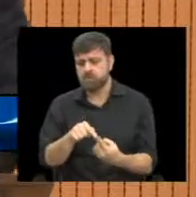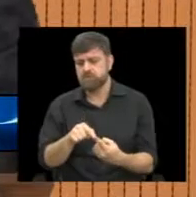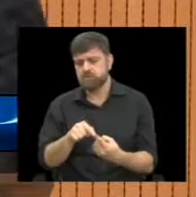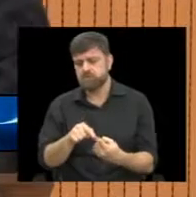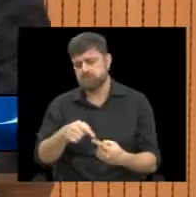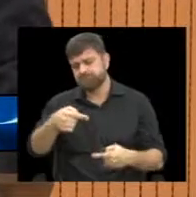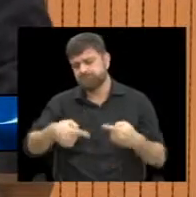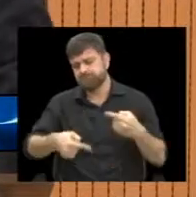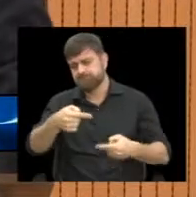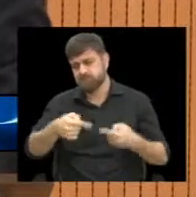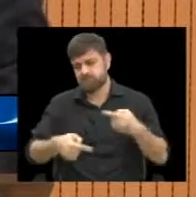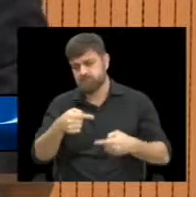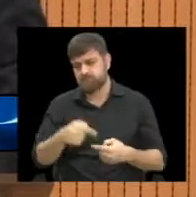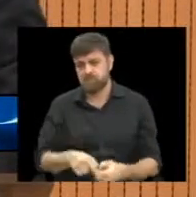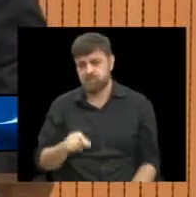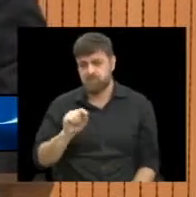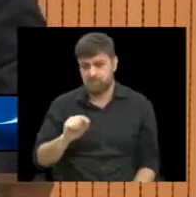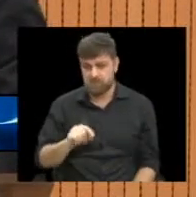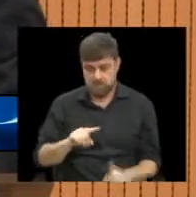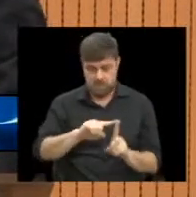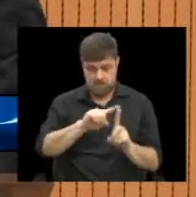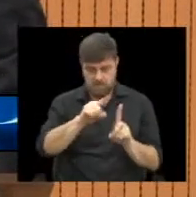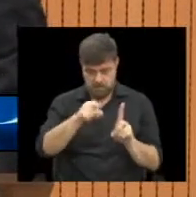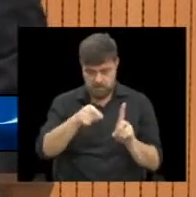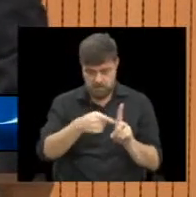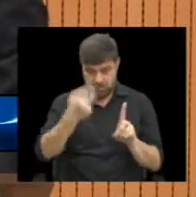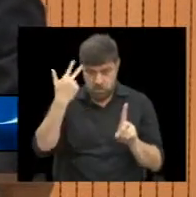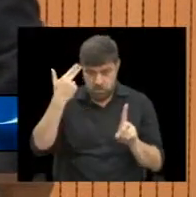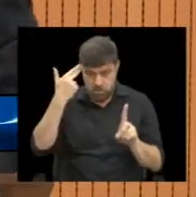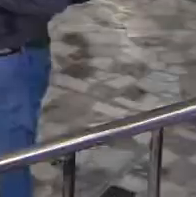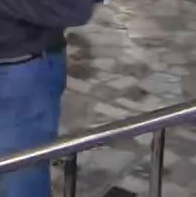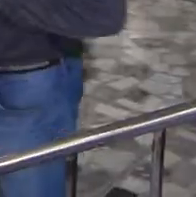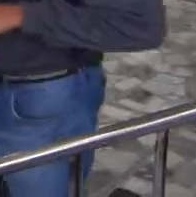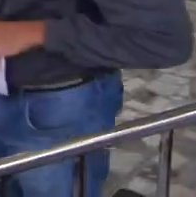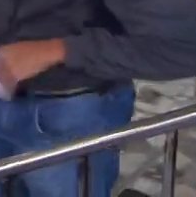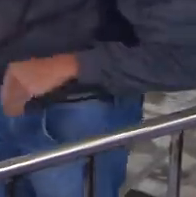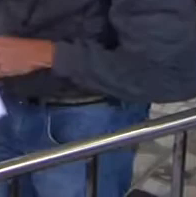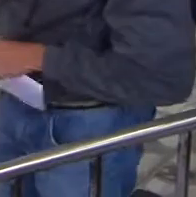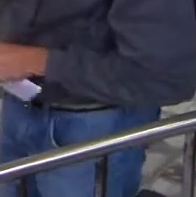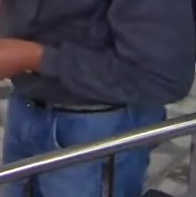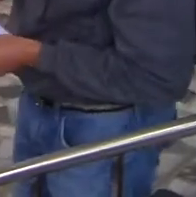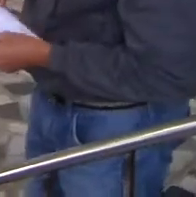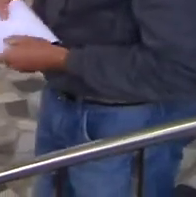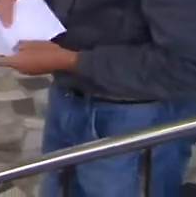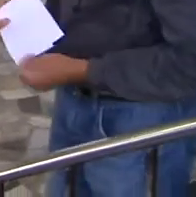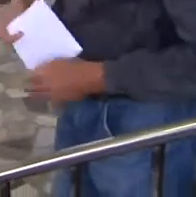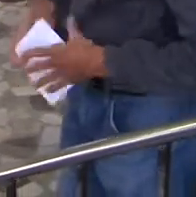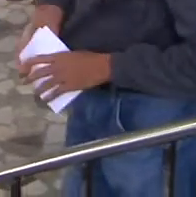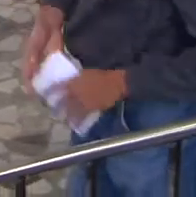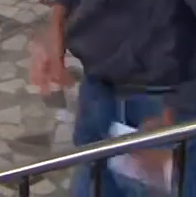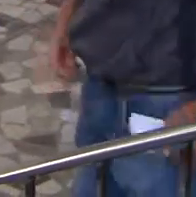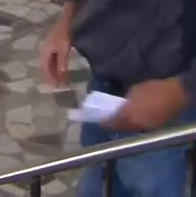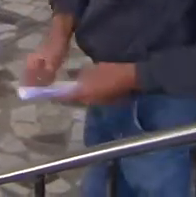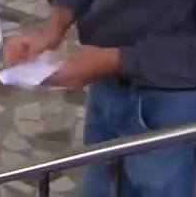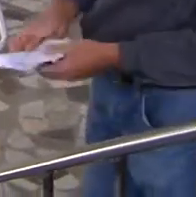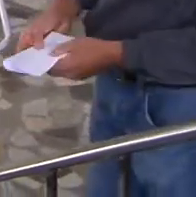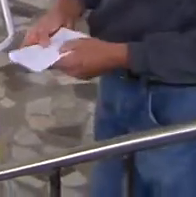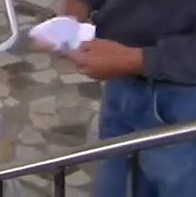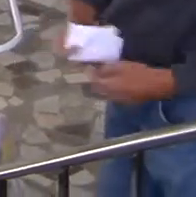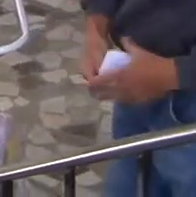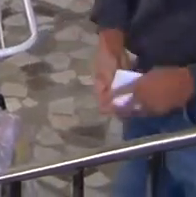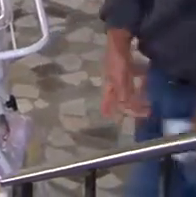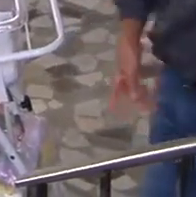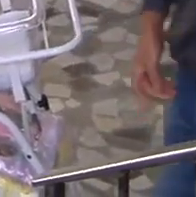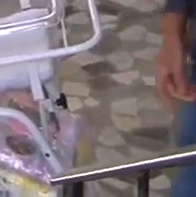questão dos partos naturais e das cesáreas. O objetivo do debate, de acordo com o vereador, é